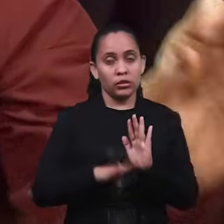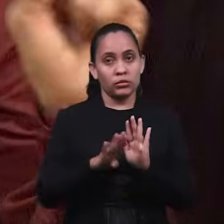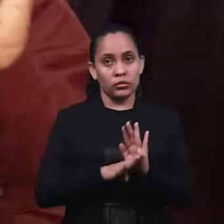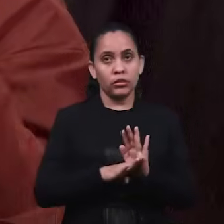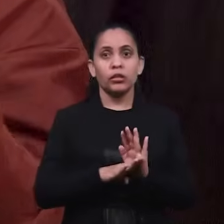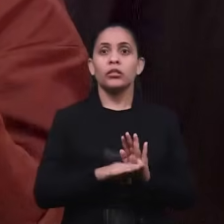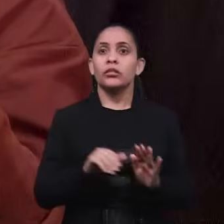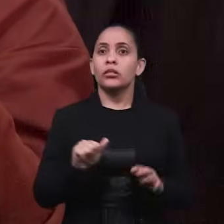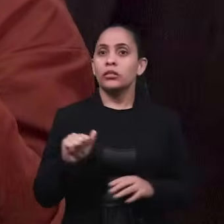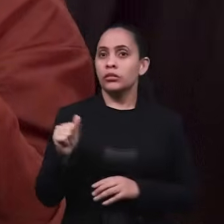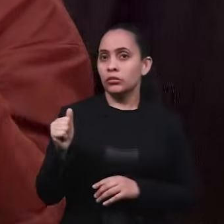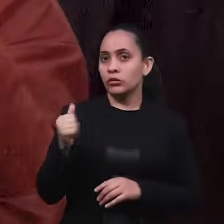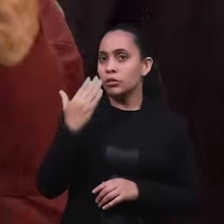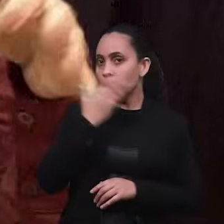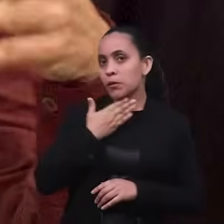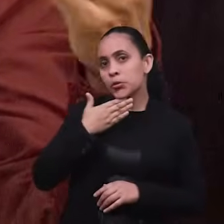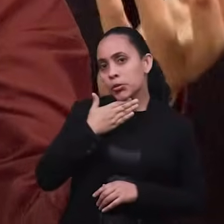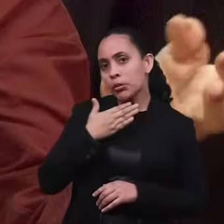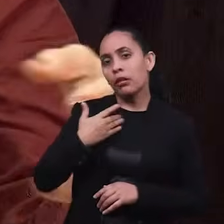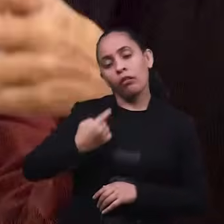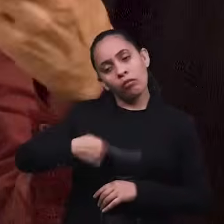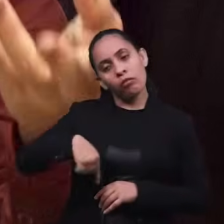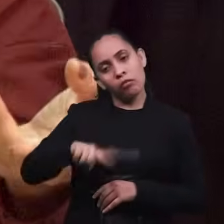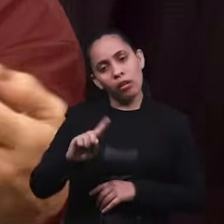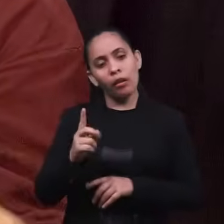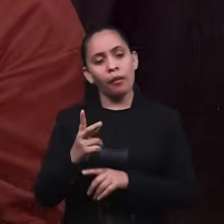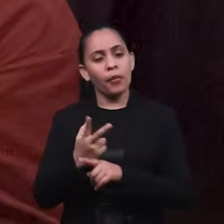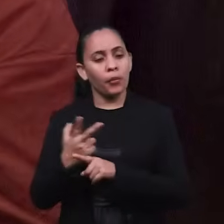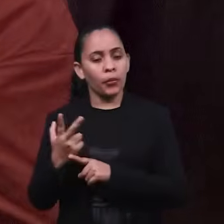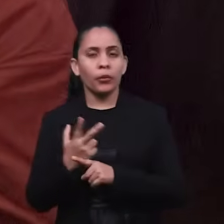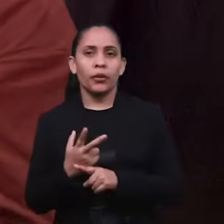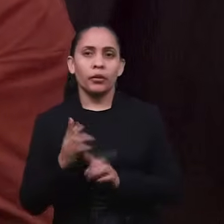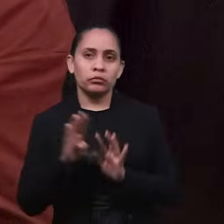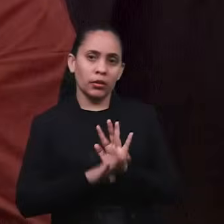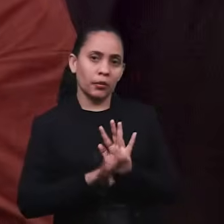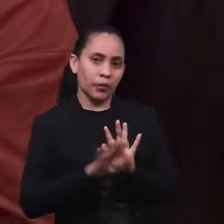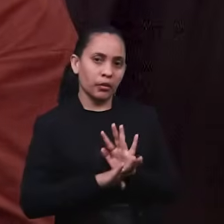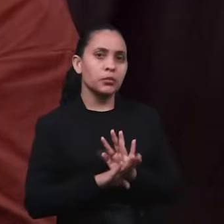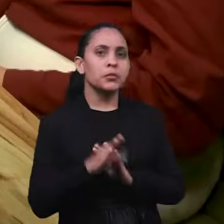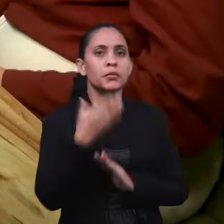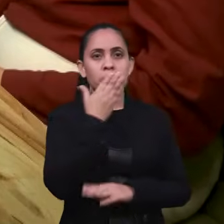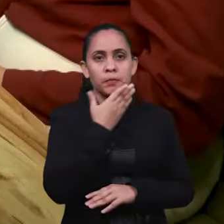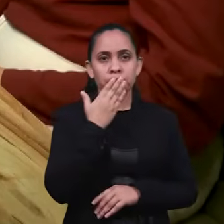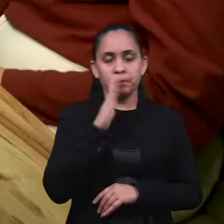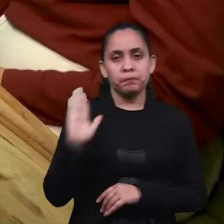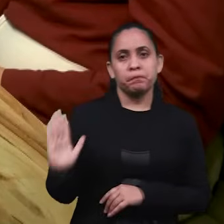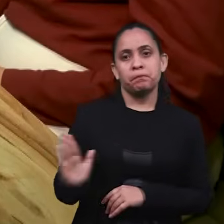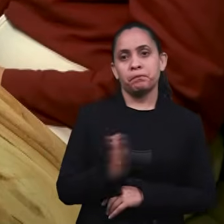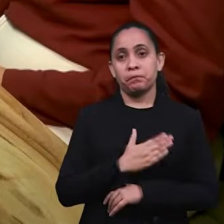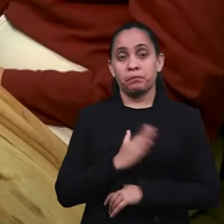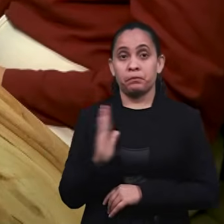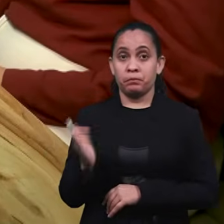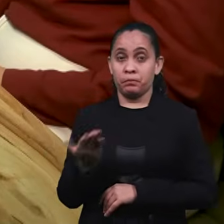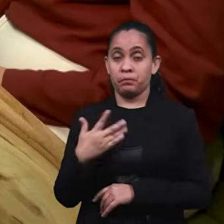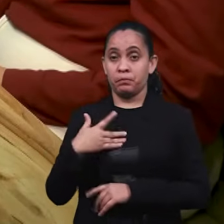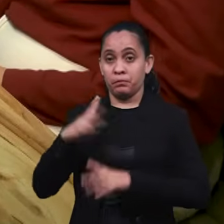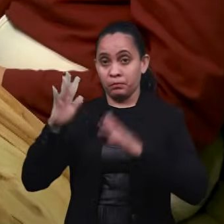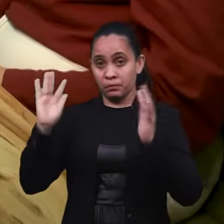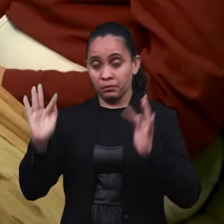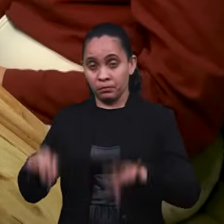de açúcar. E aí ele vai buscar, né, o baixo teor de açúcar. Sim. E pra gente finalizar,